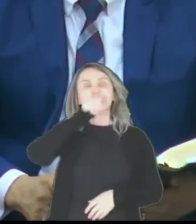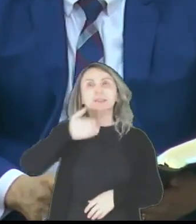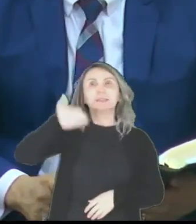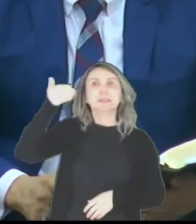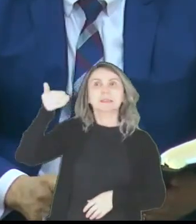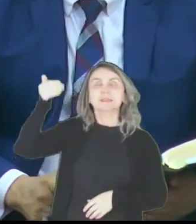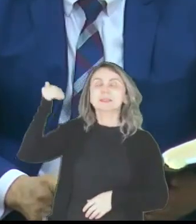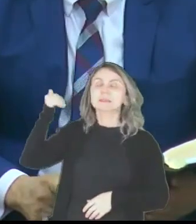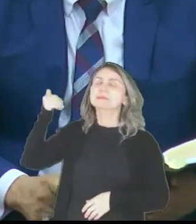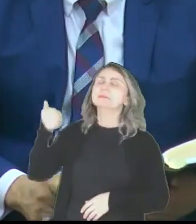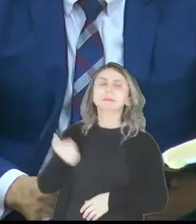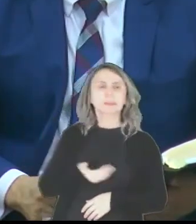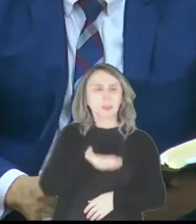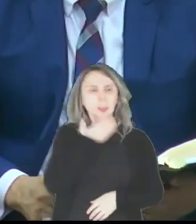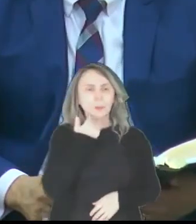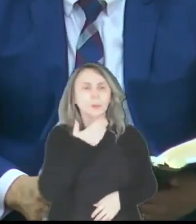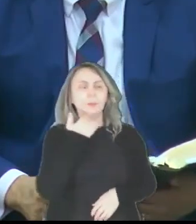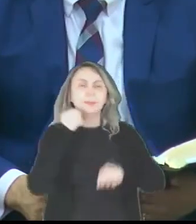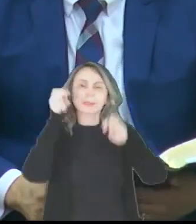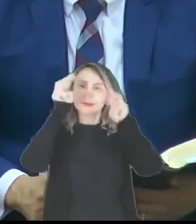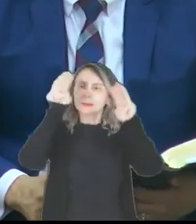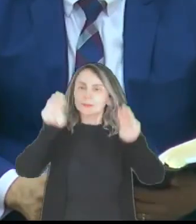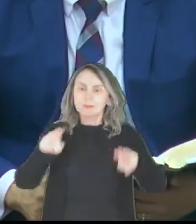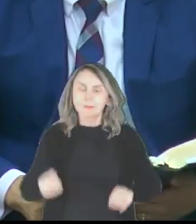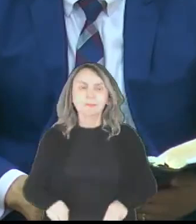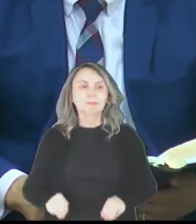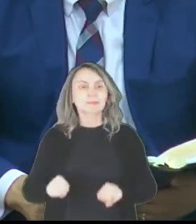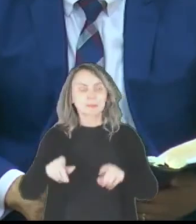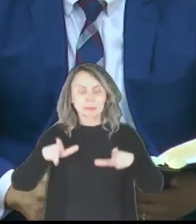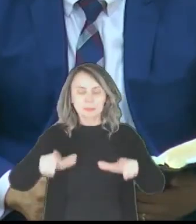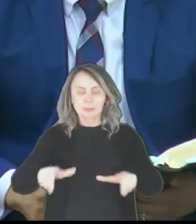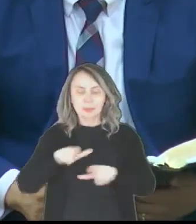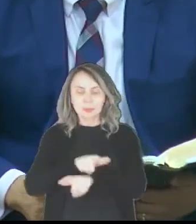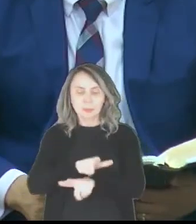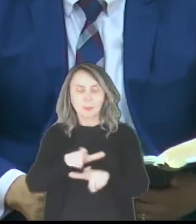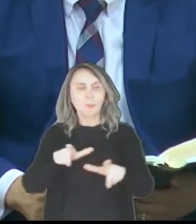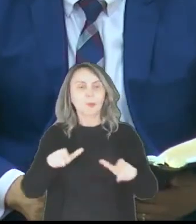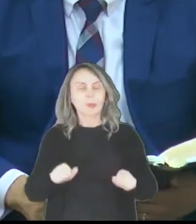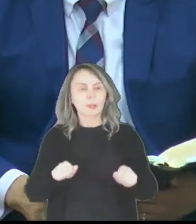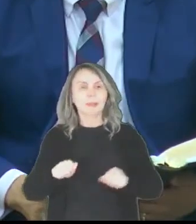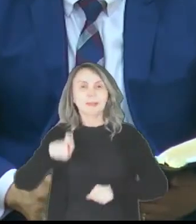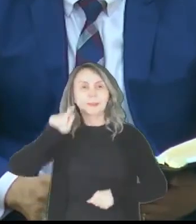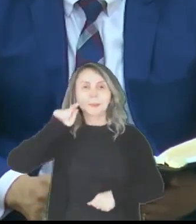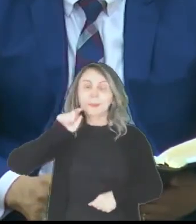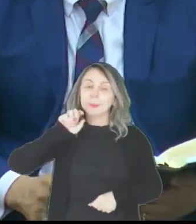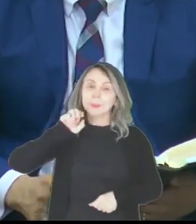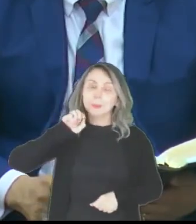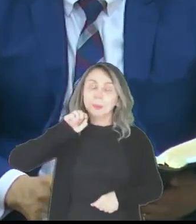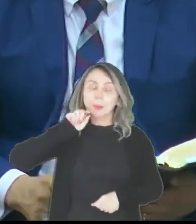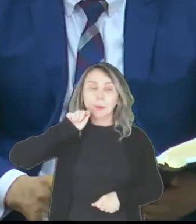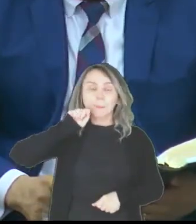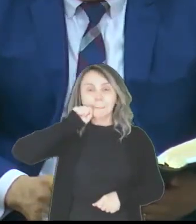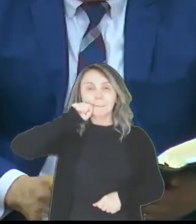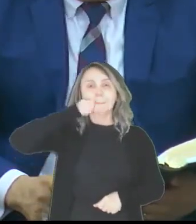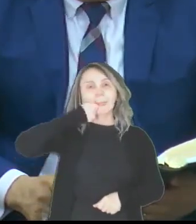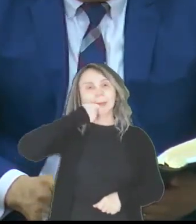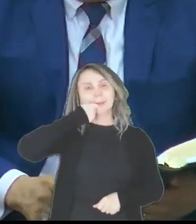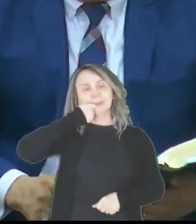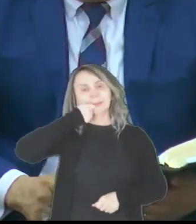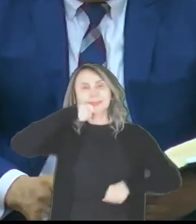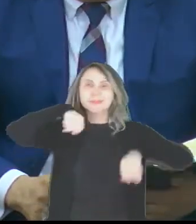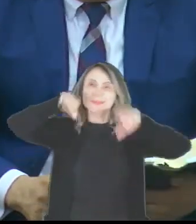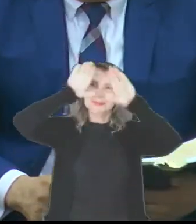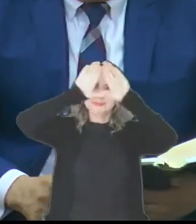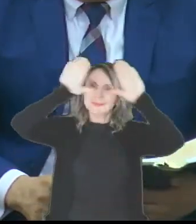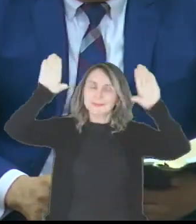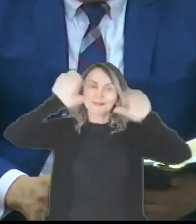deserto. Como está escrito, deu-lhes a comer do pão ou o pão do céu. Meus amados